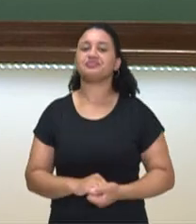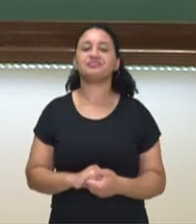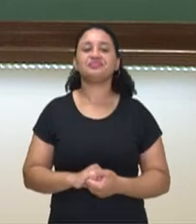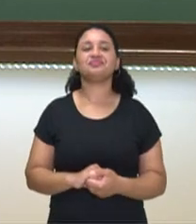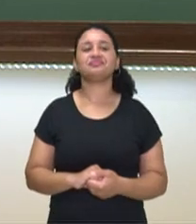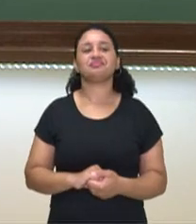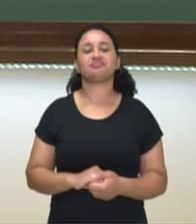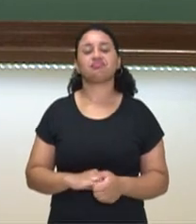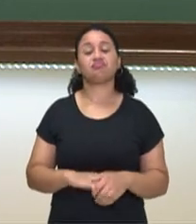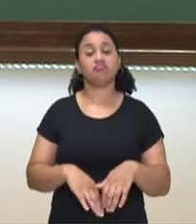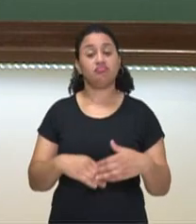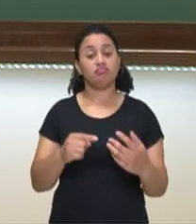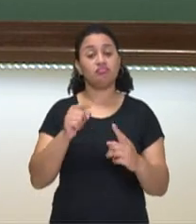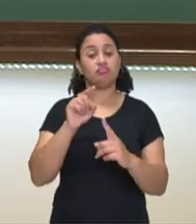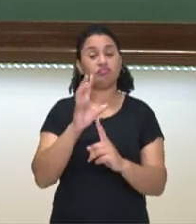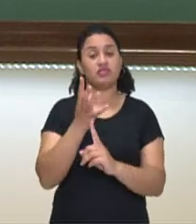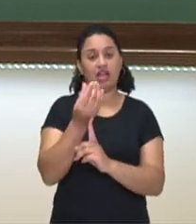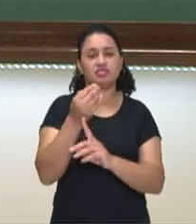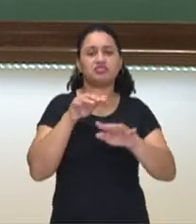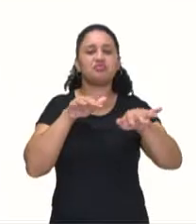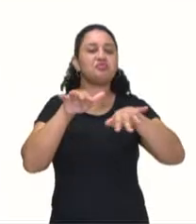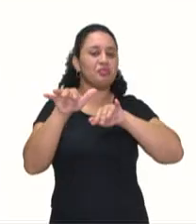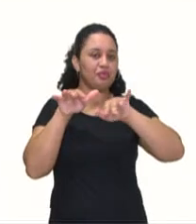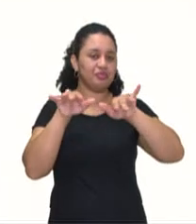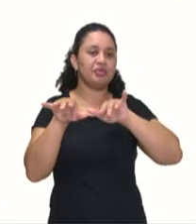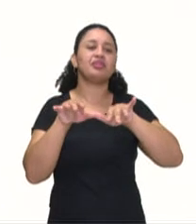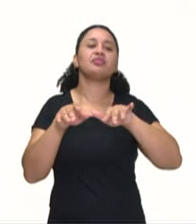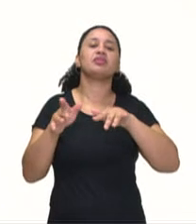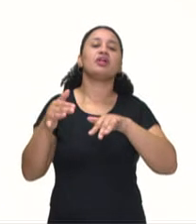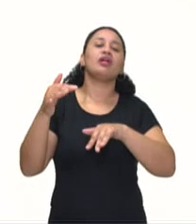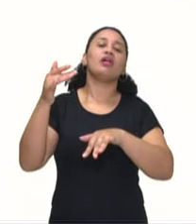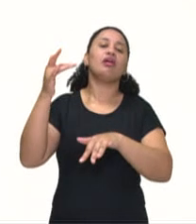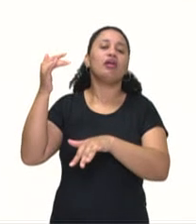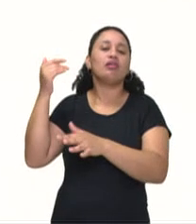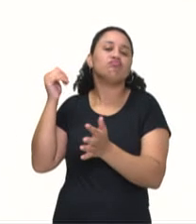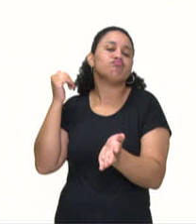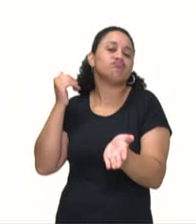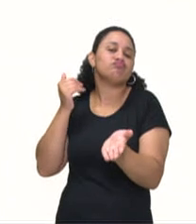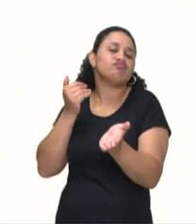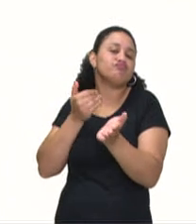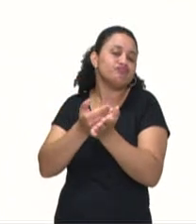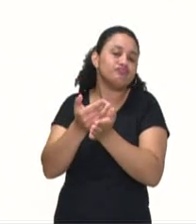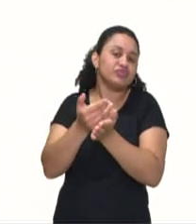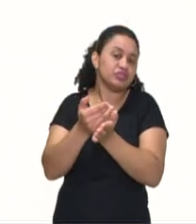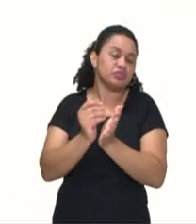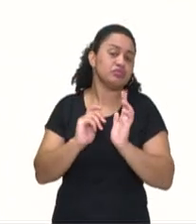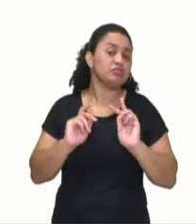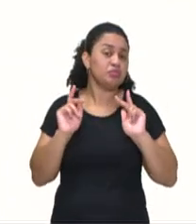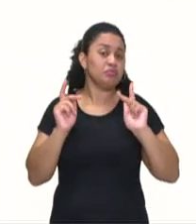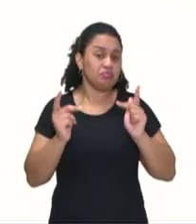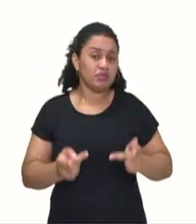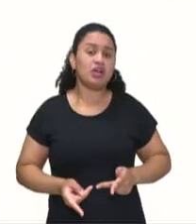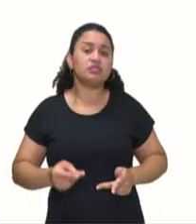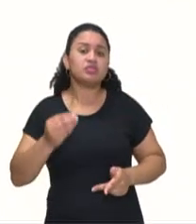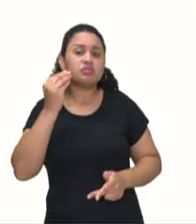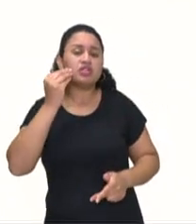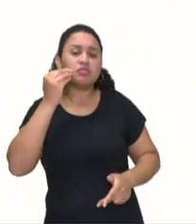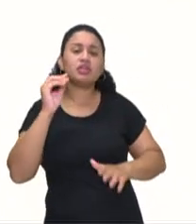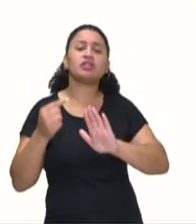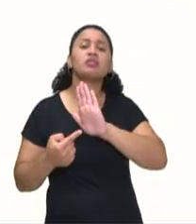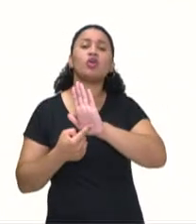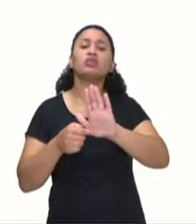Bom, arte cinética, desde os primórdios, o ser humano tenta traduzir